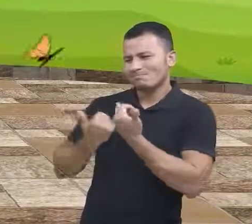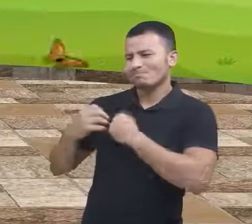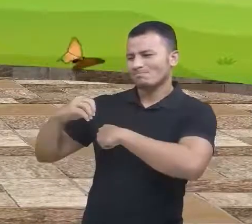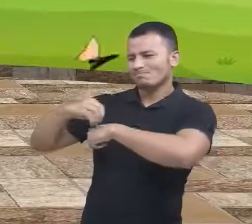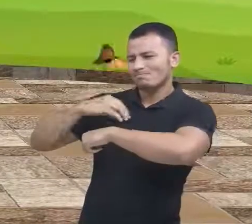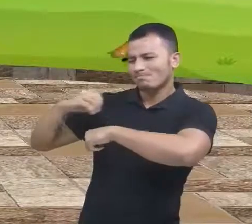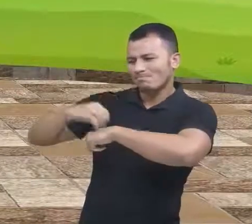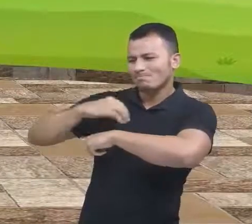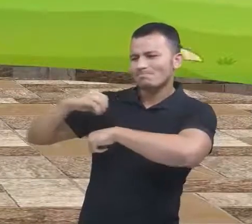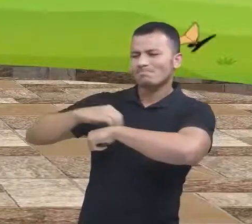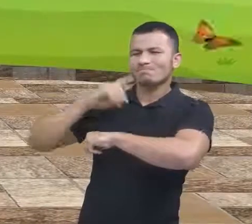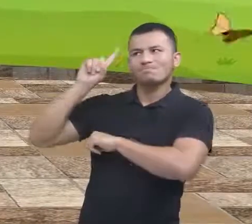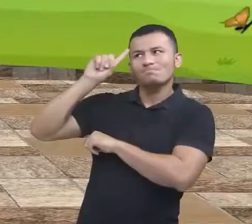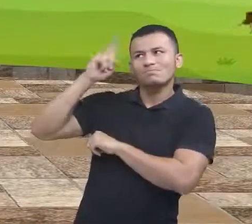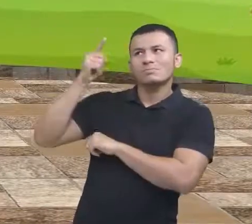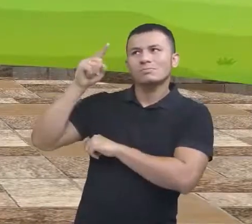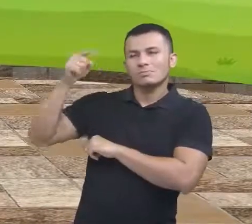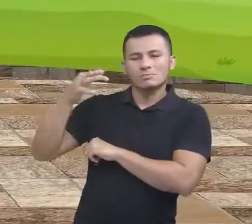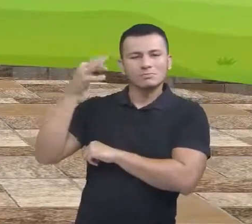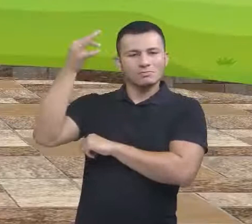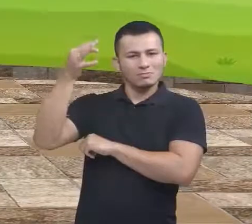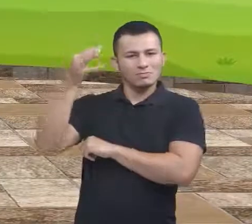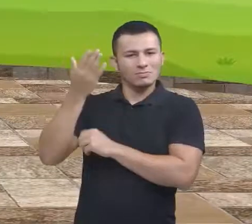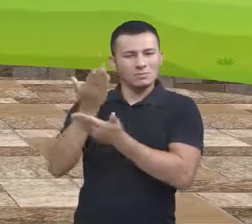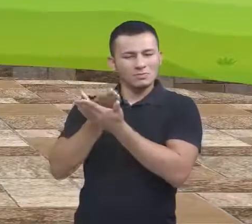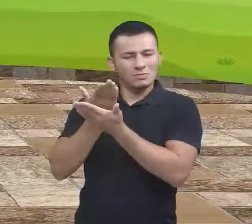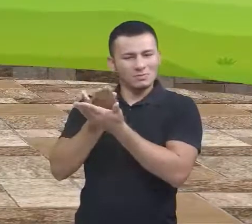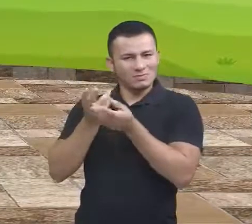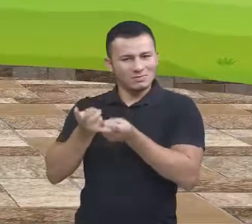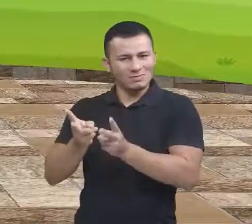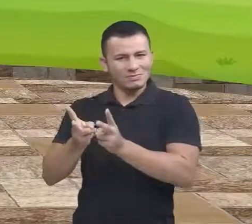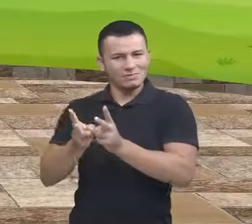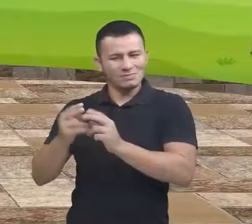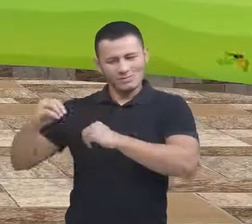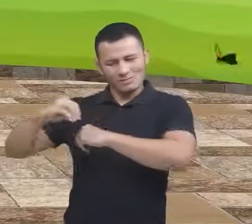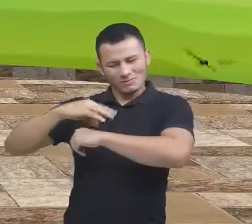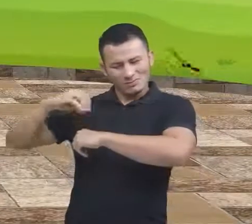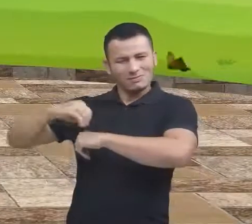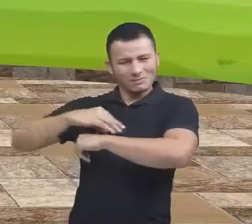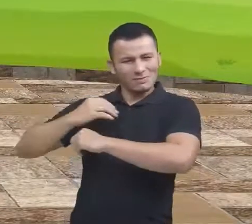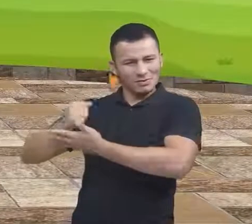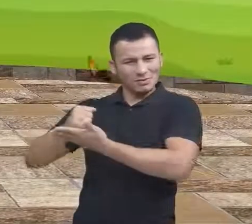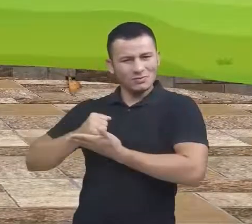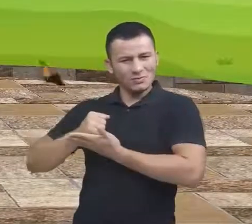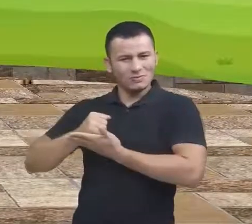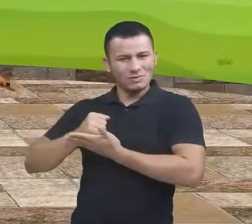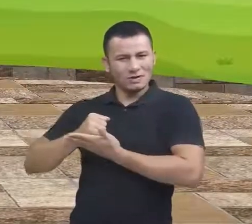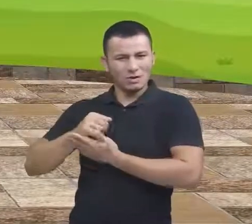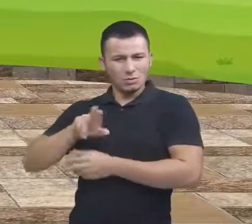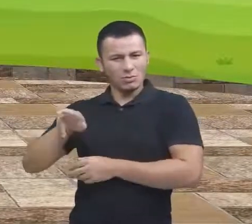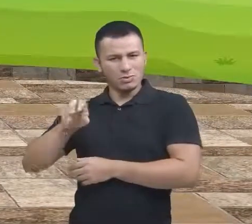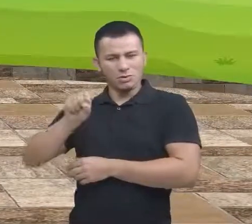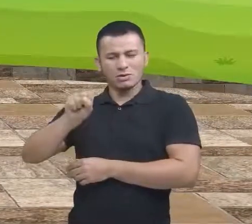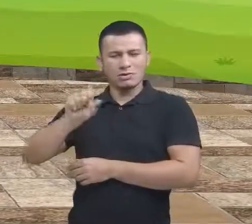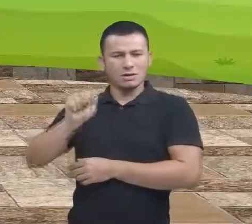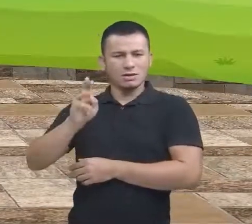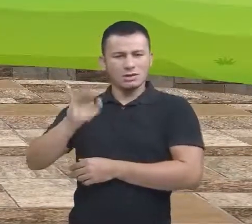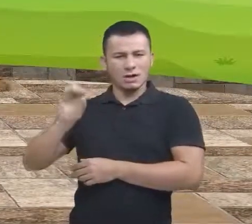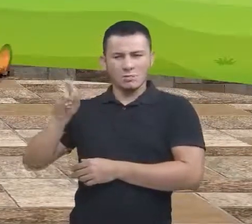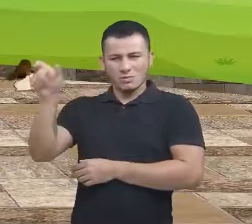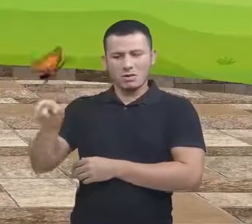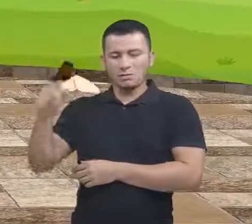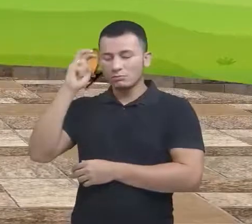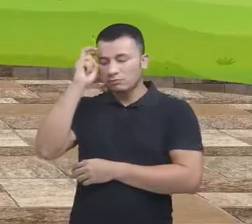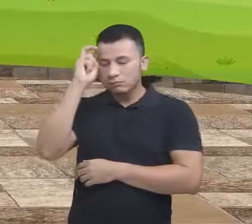ideias Pelas nossas próximas aulas para ele me passar um pouquinho do conhecimento dele que nome fazer nesse sábio ele é muito